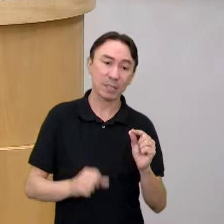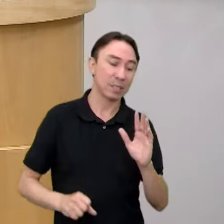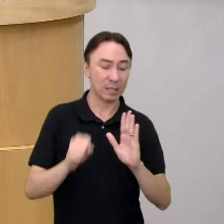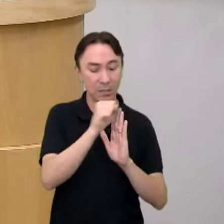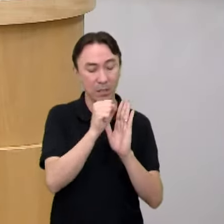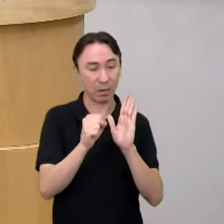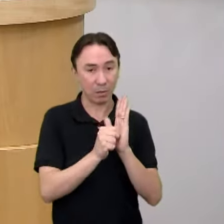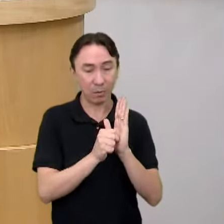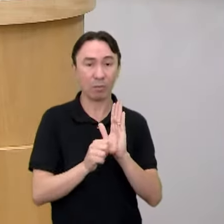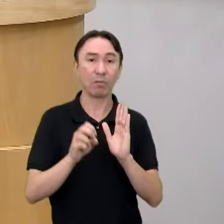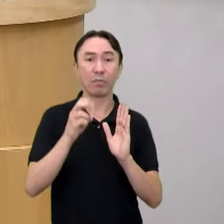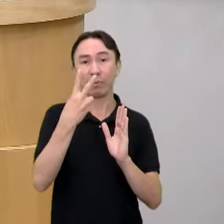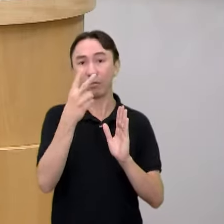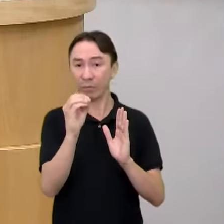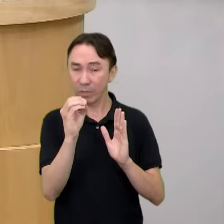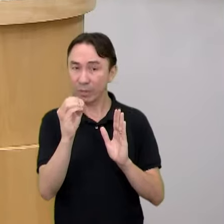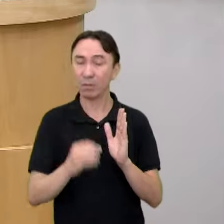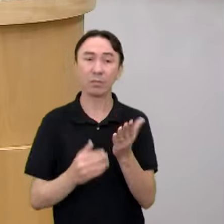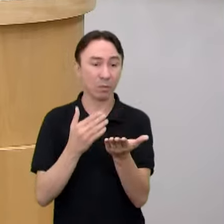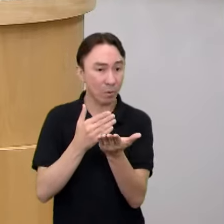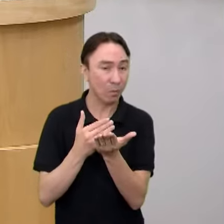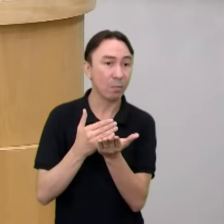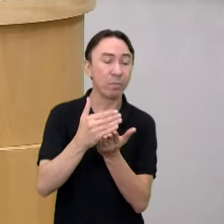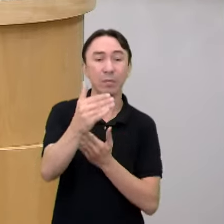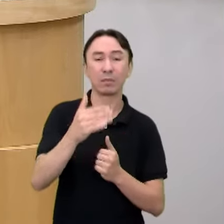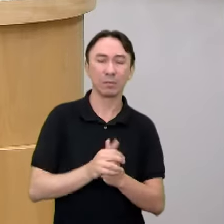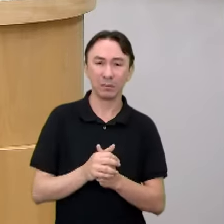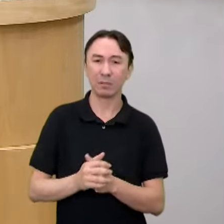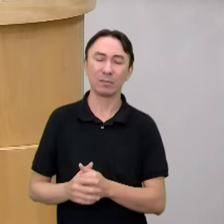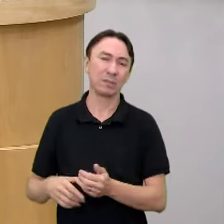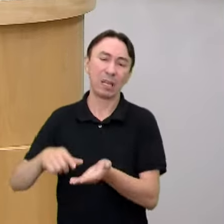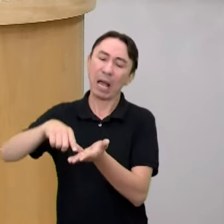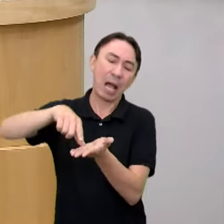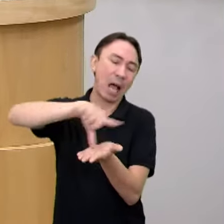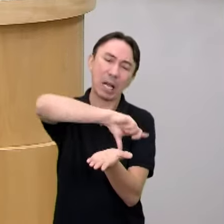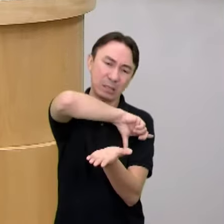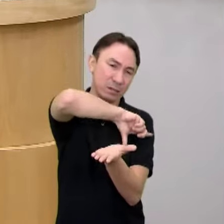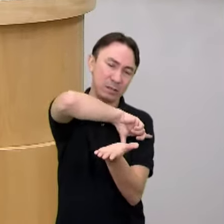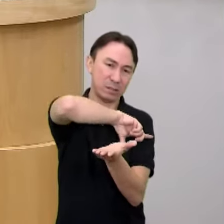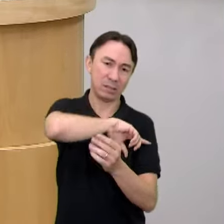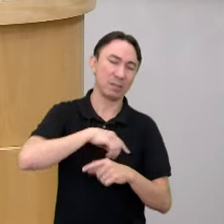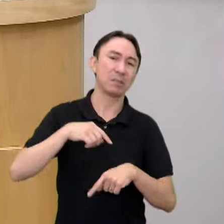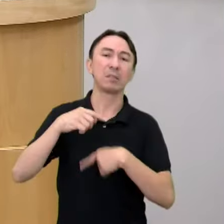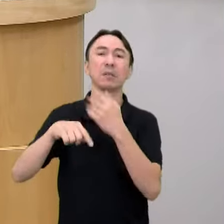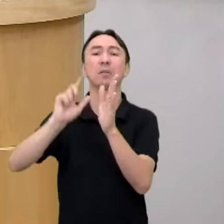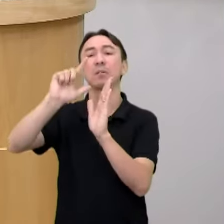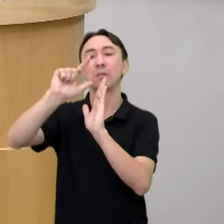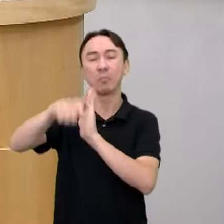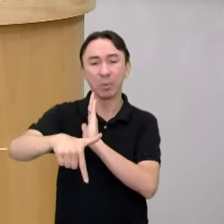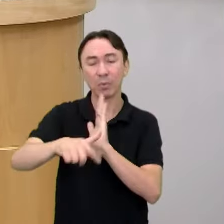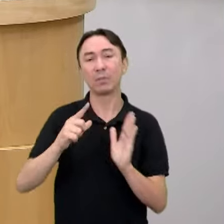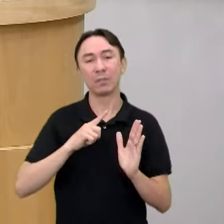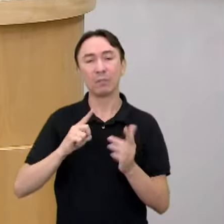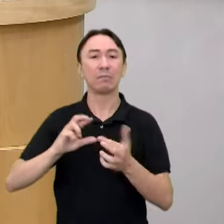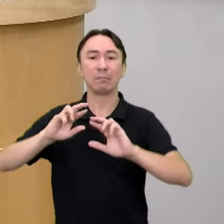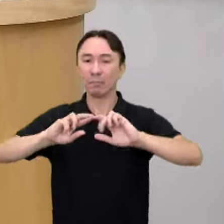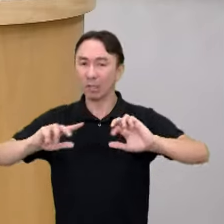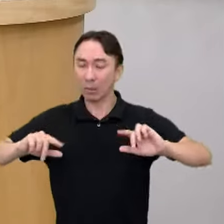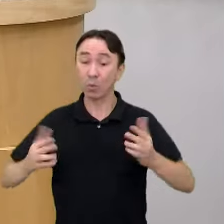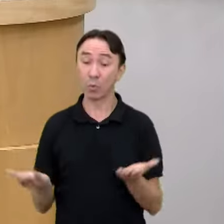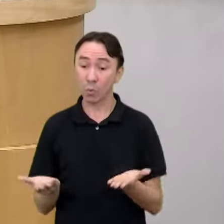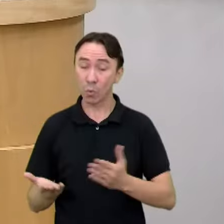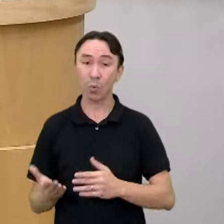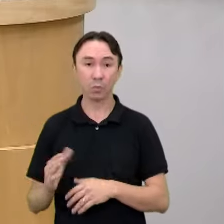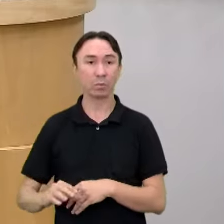antes aí, né, da entrada aí de vários aparelhos aí que são utilizados aí pelos cientistas de hoje, e também na época